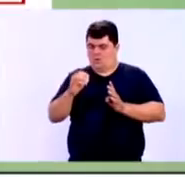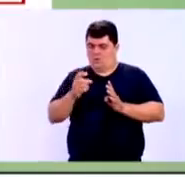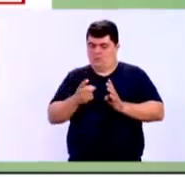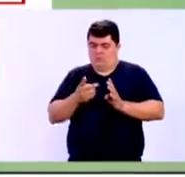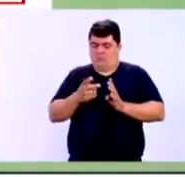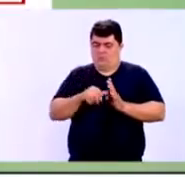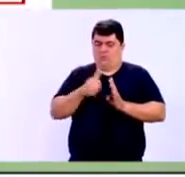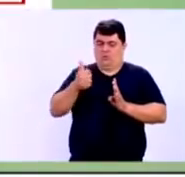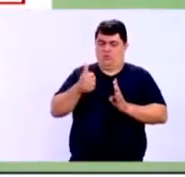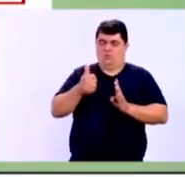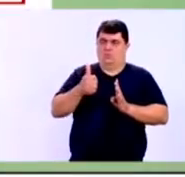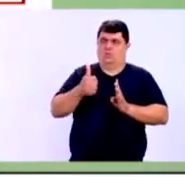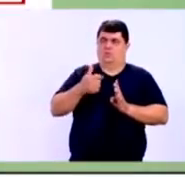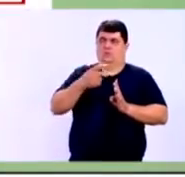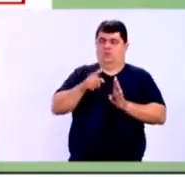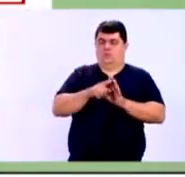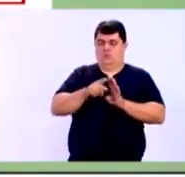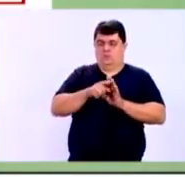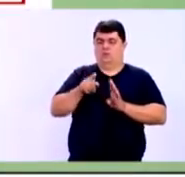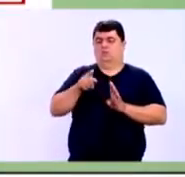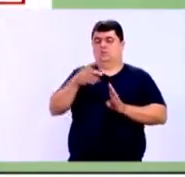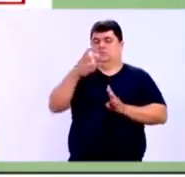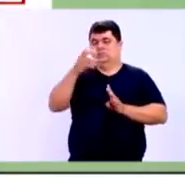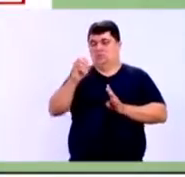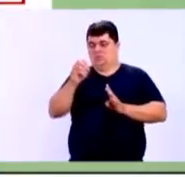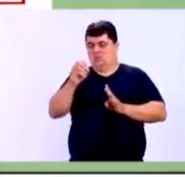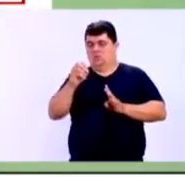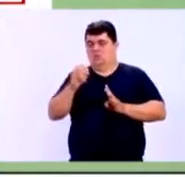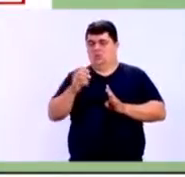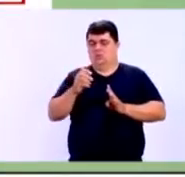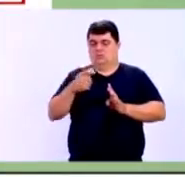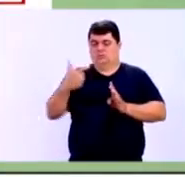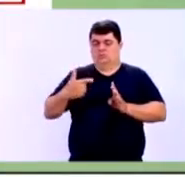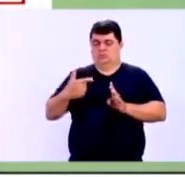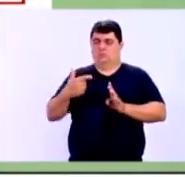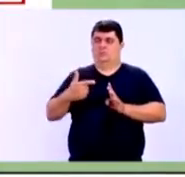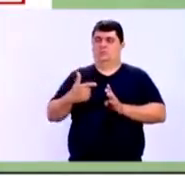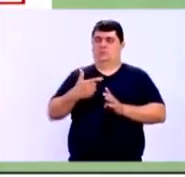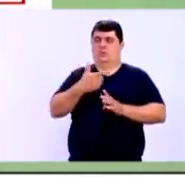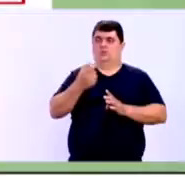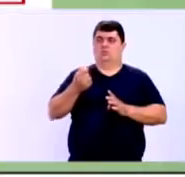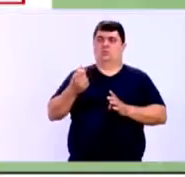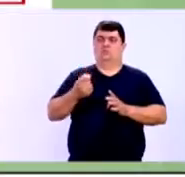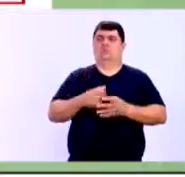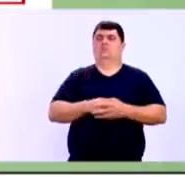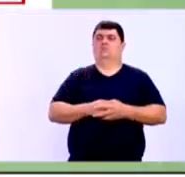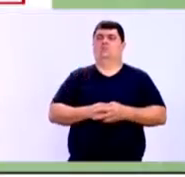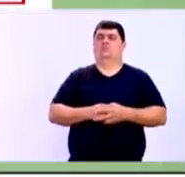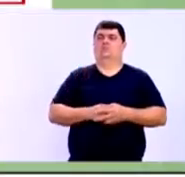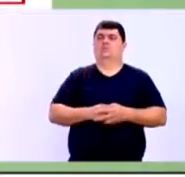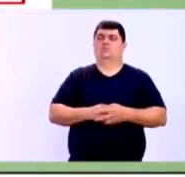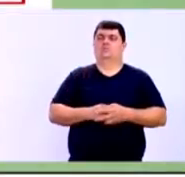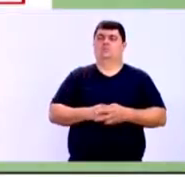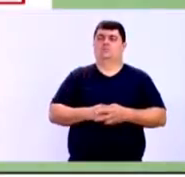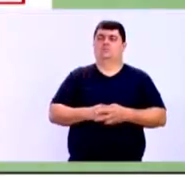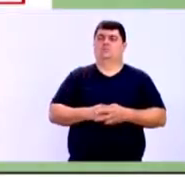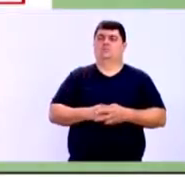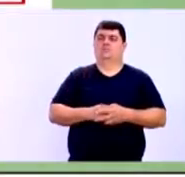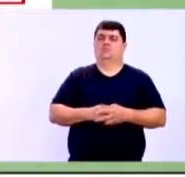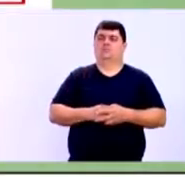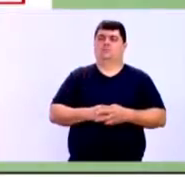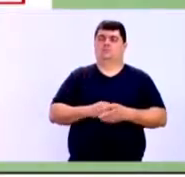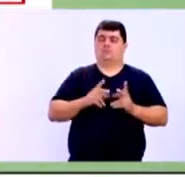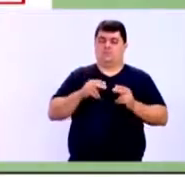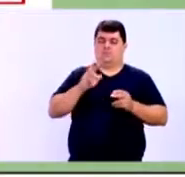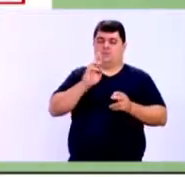foi vendido 50 unidades do segundo, que botamos aqui, 220, que alcançou o valor total de 19